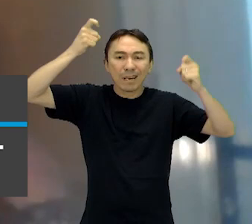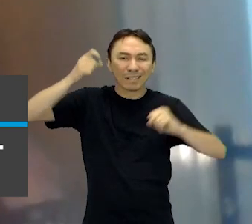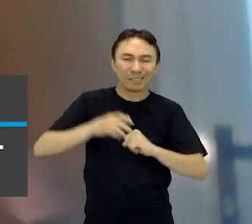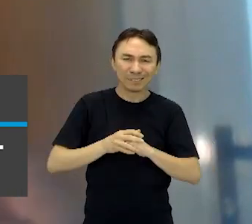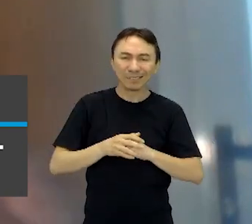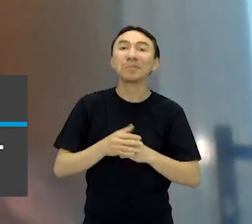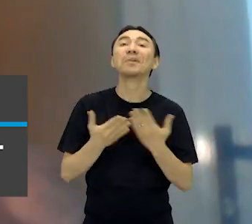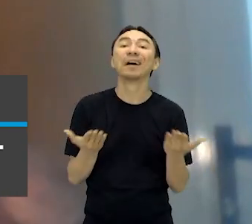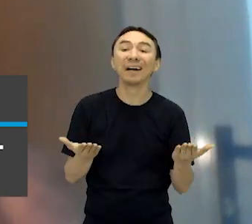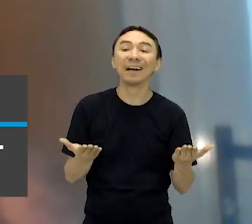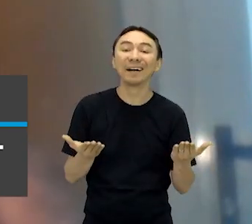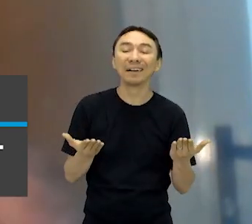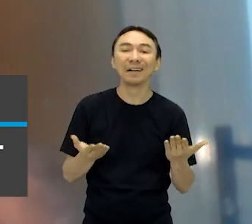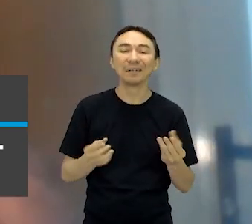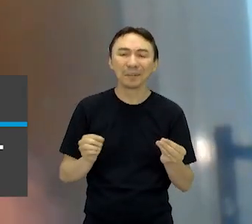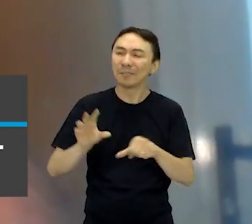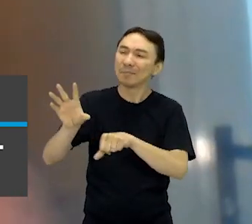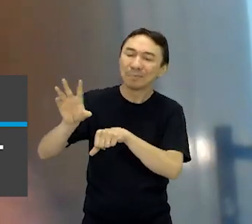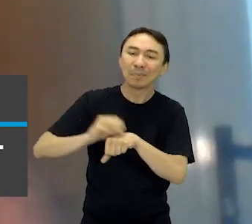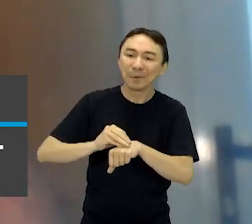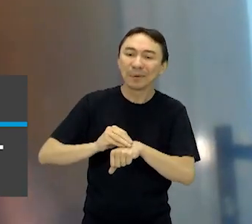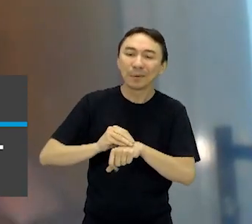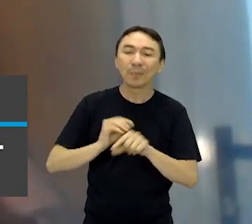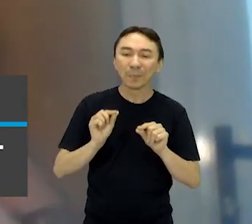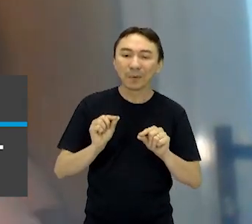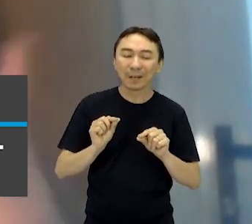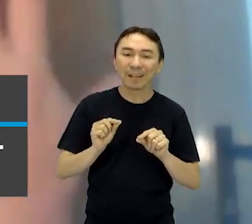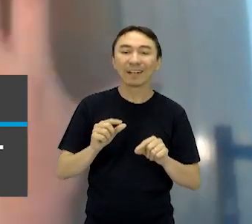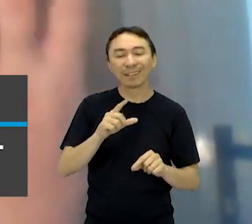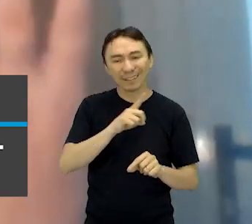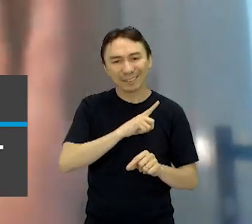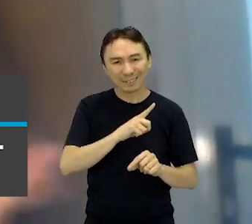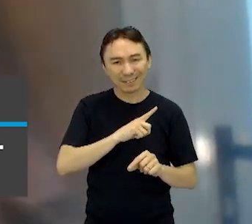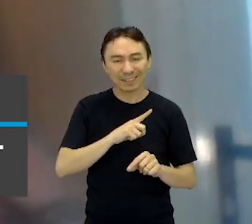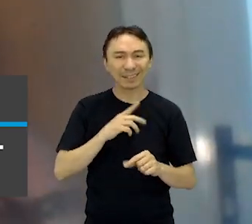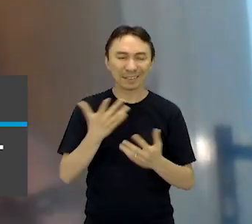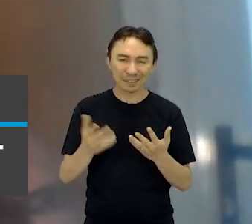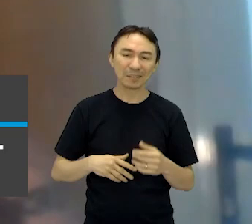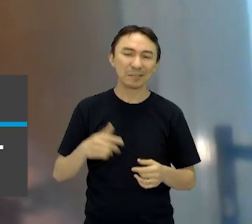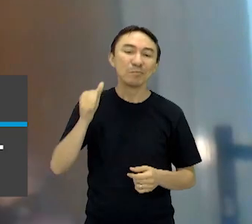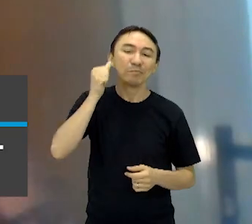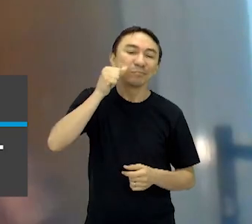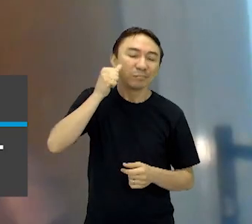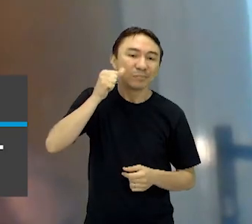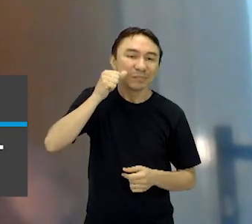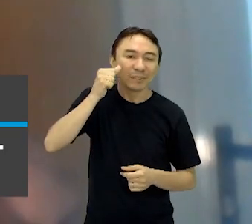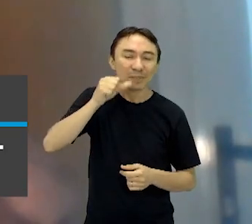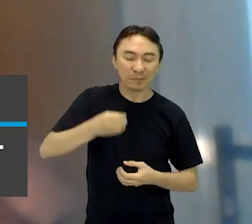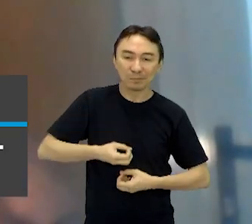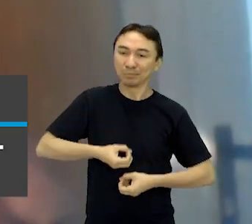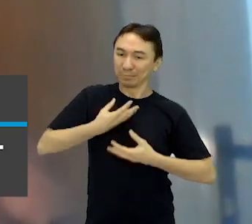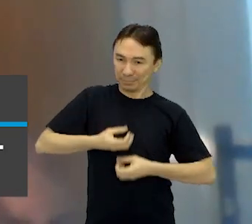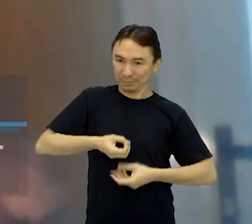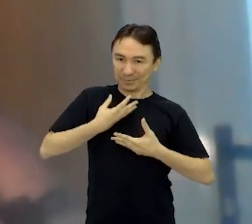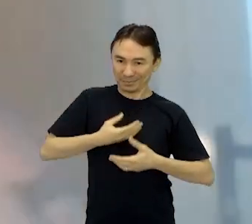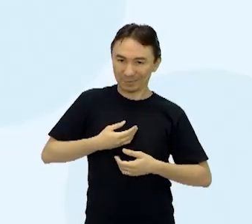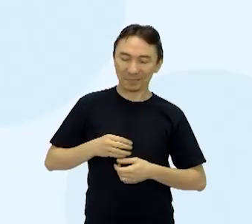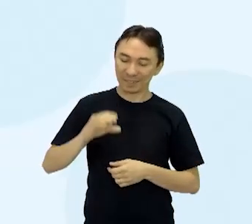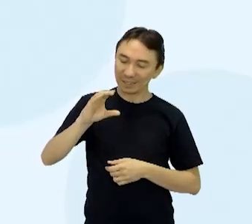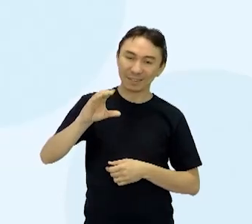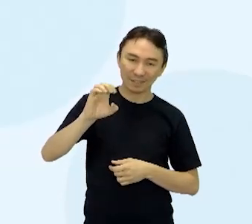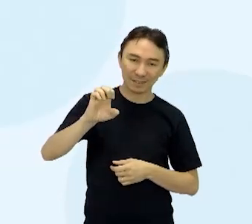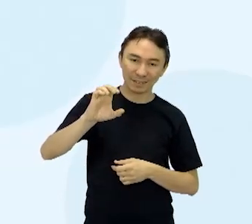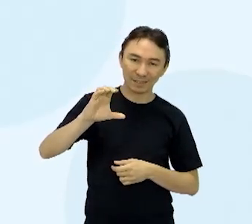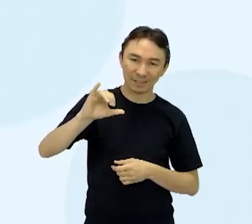inspiração? De um trecho, uma citação de uma grande poetisa brasileira, a Cecília Meirelles. A